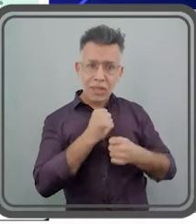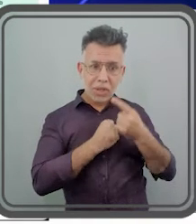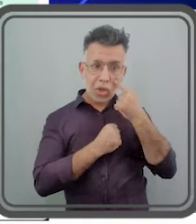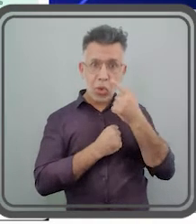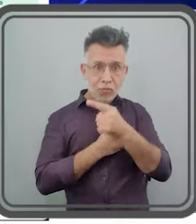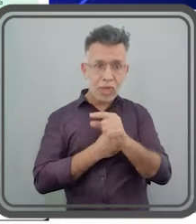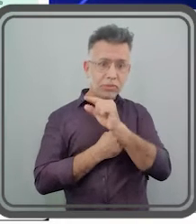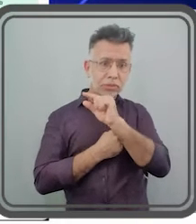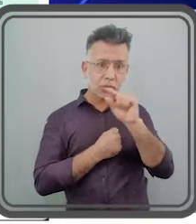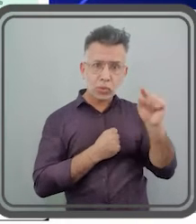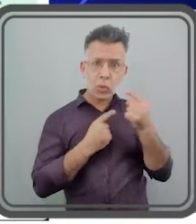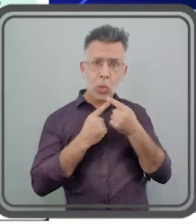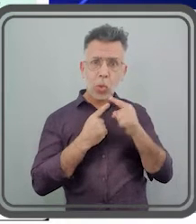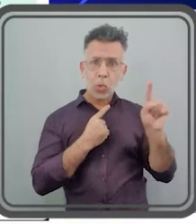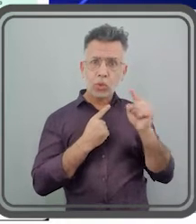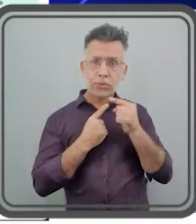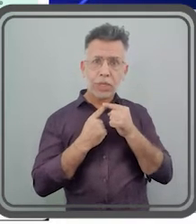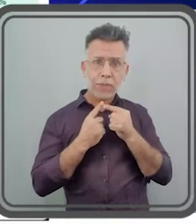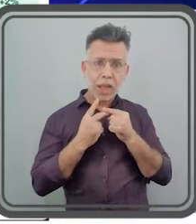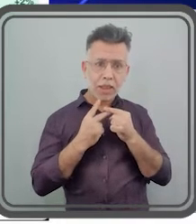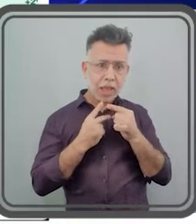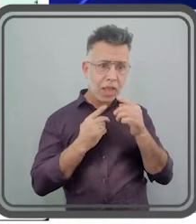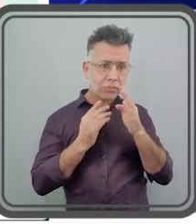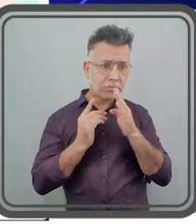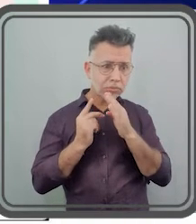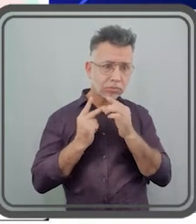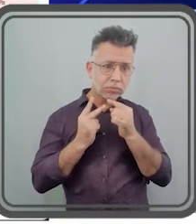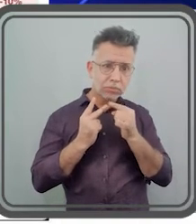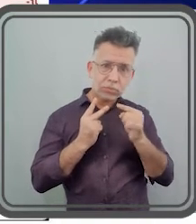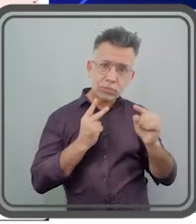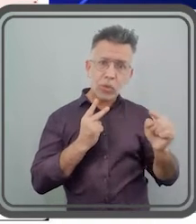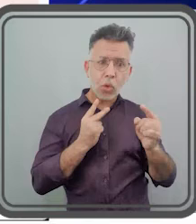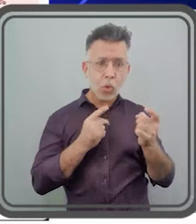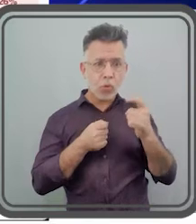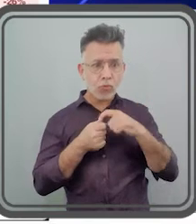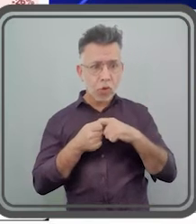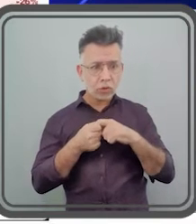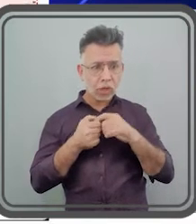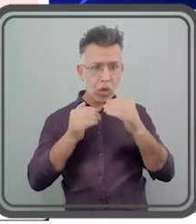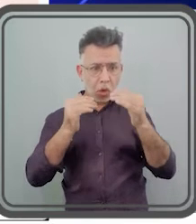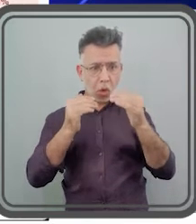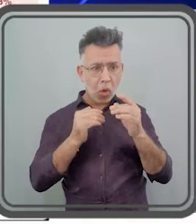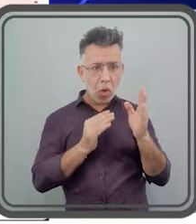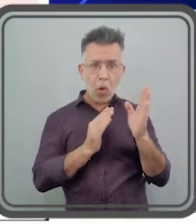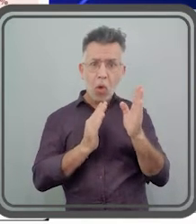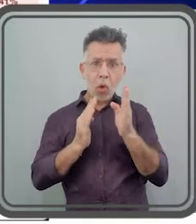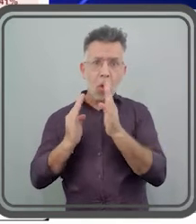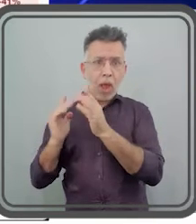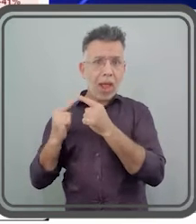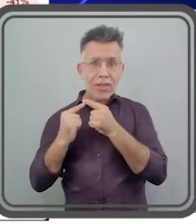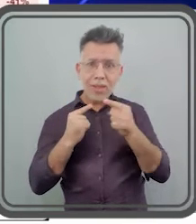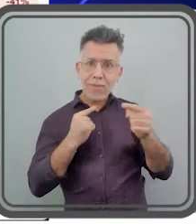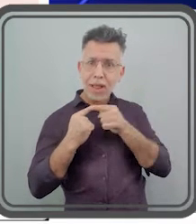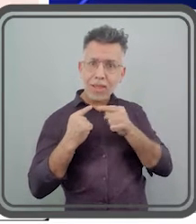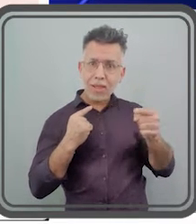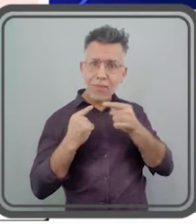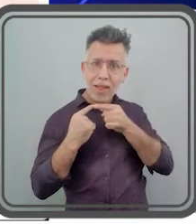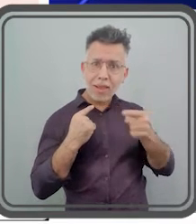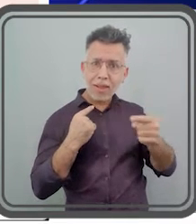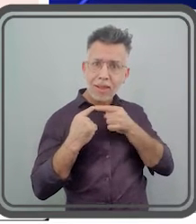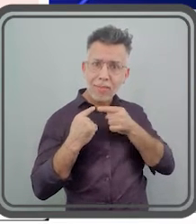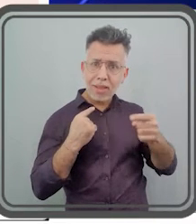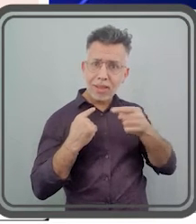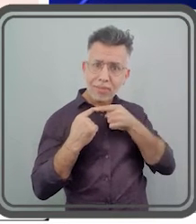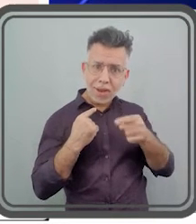audiência tô vendo aqui pessoal a última semana né da sua direita e aí quando eu volto aqui com mouse eu vejo semana semana cada um